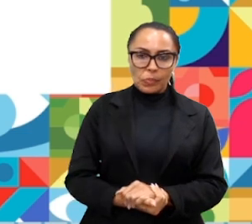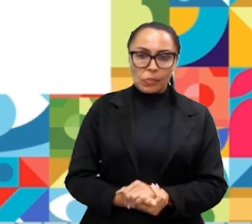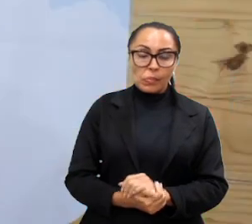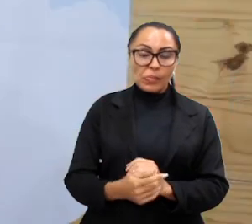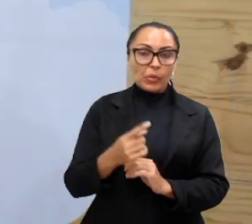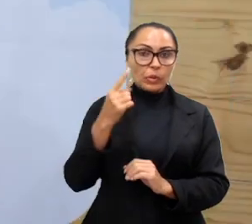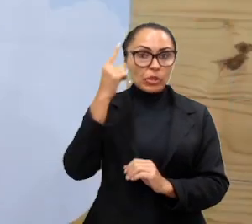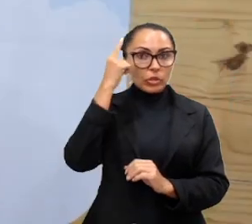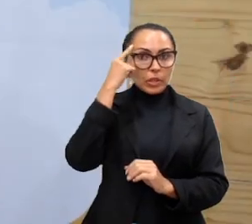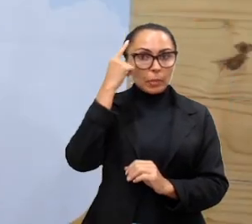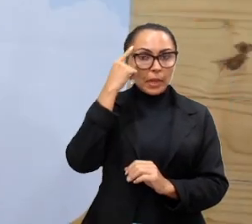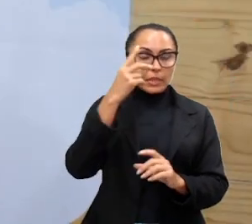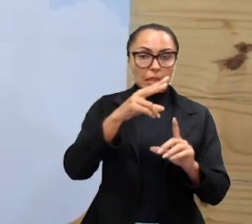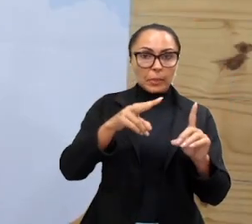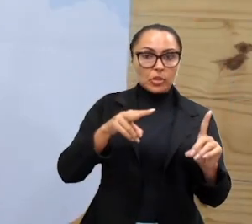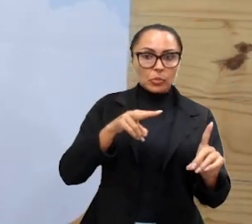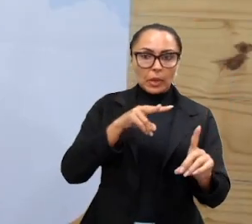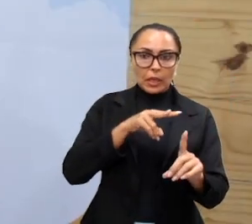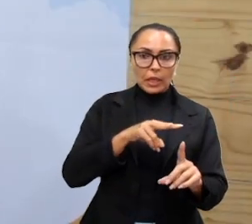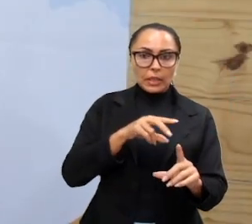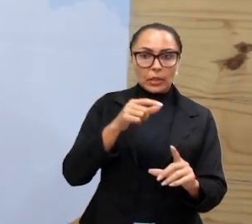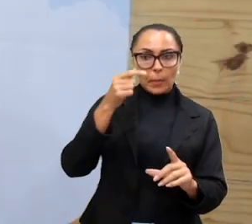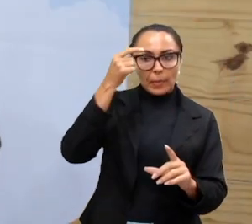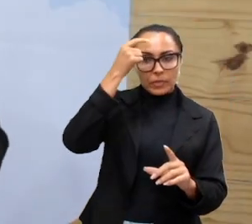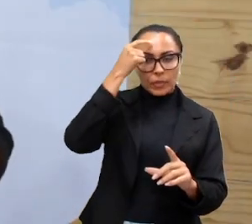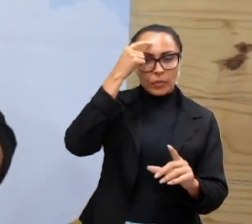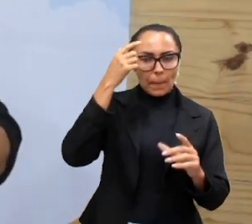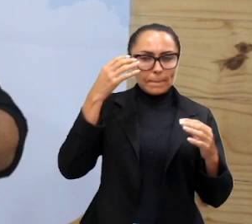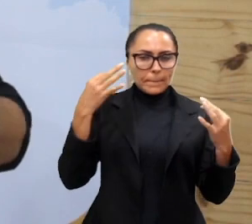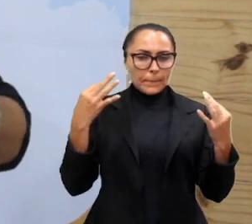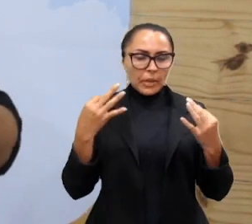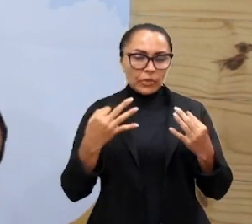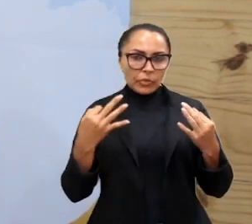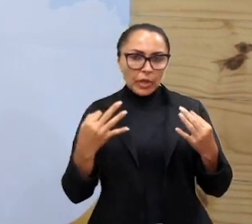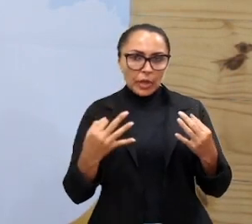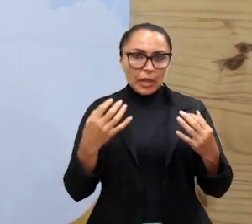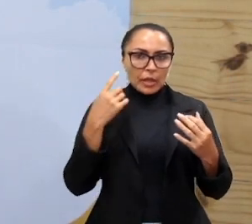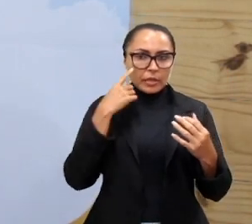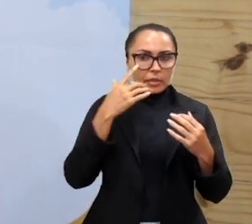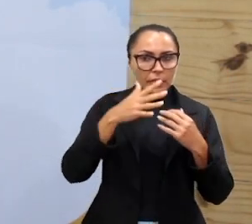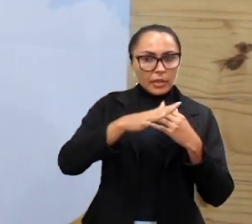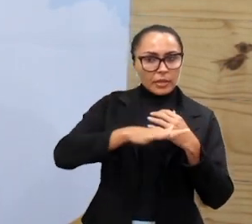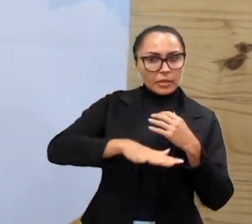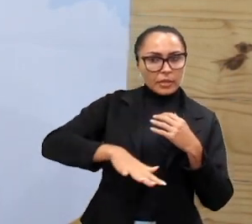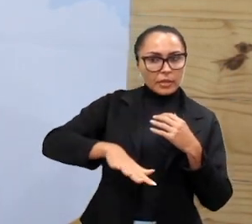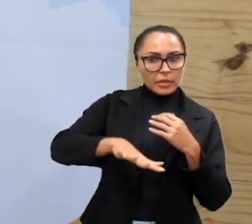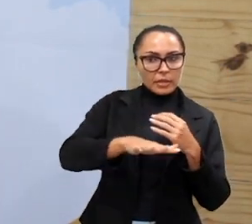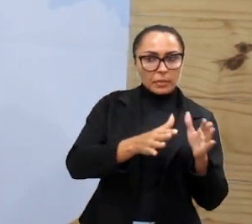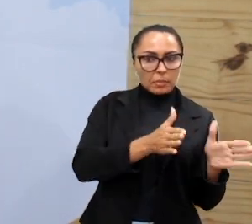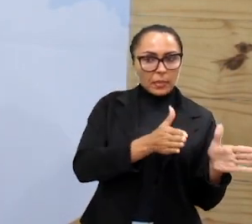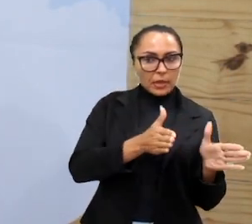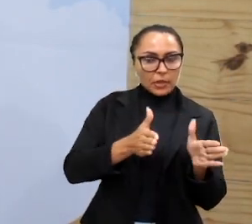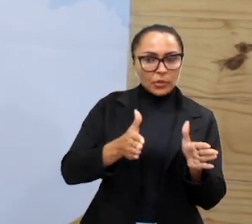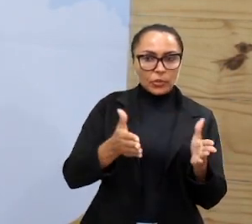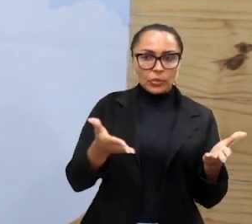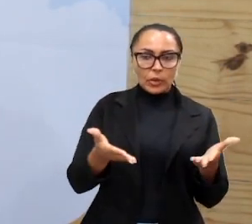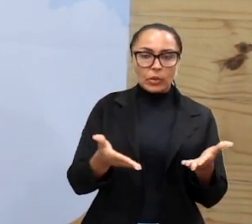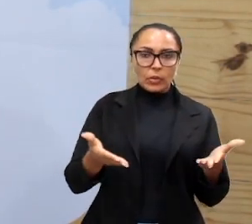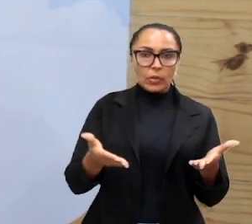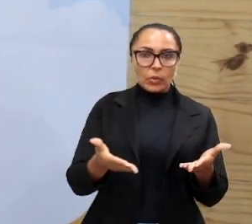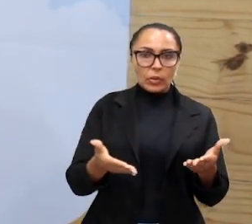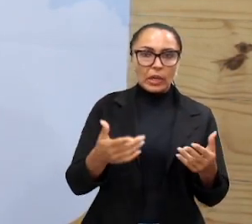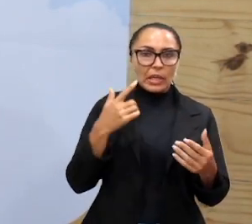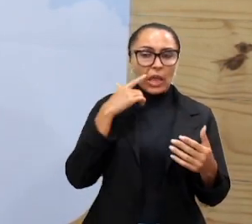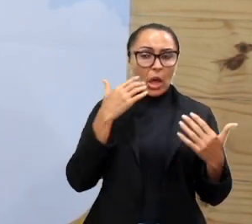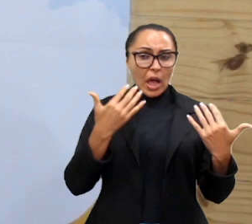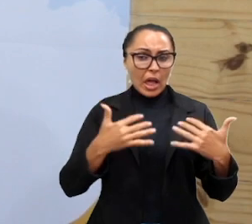pensa essa perspectiva de uma cabeça bem feita, nesse cenário que a gente às vezes chama de caótico, na